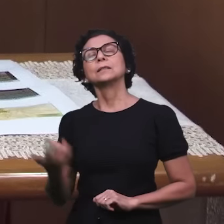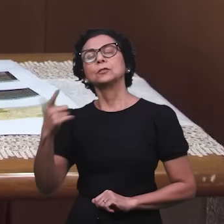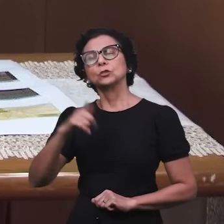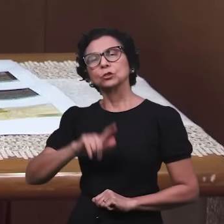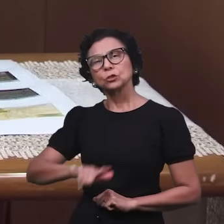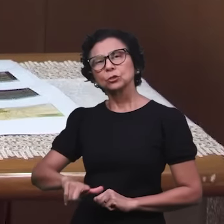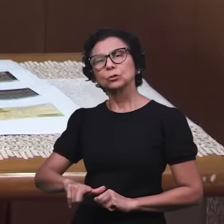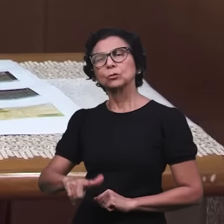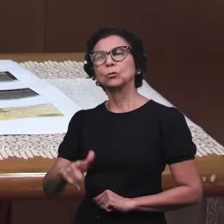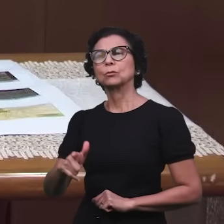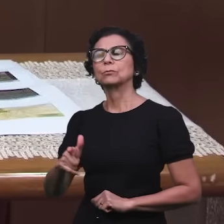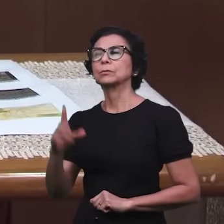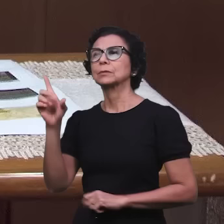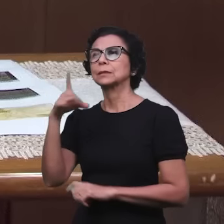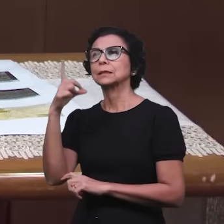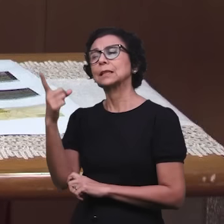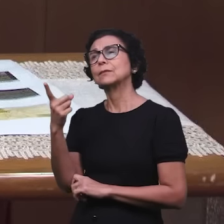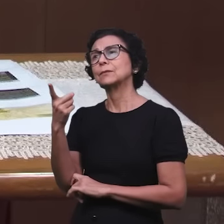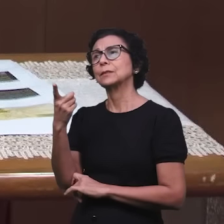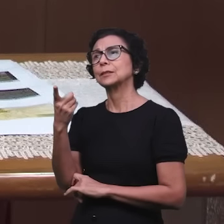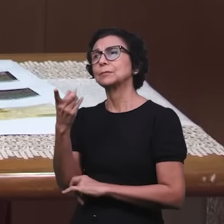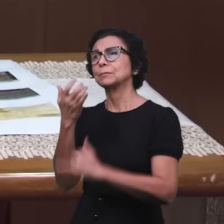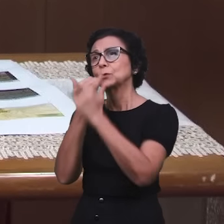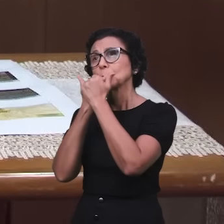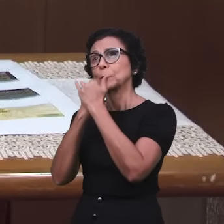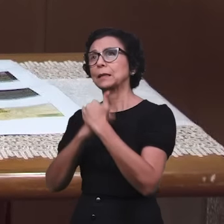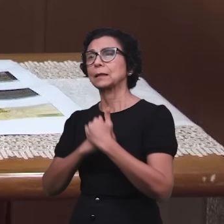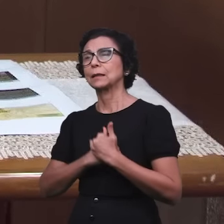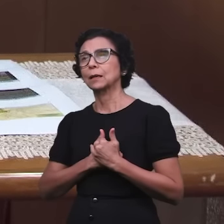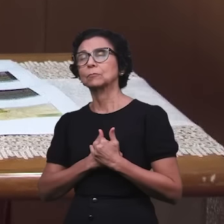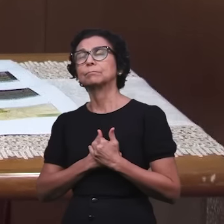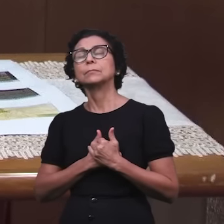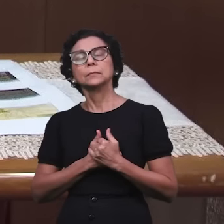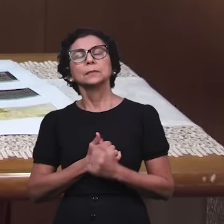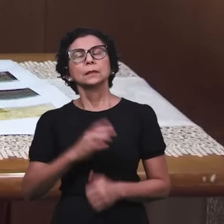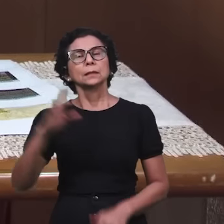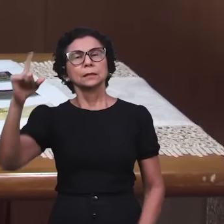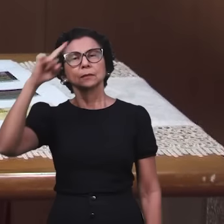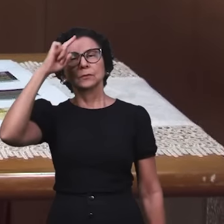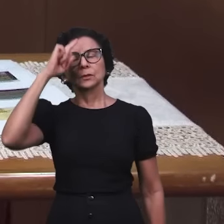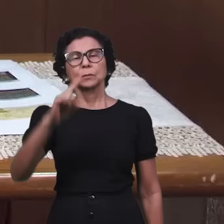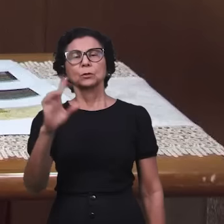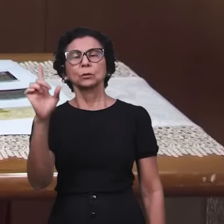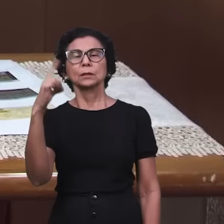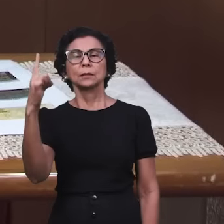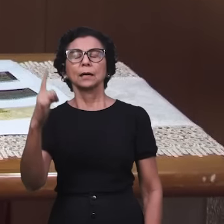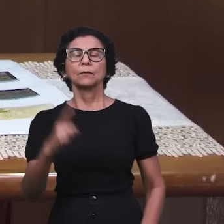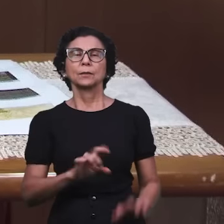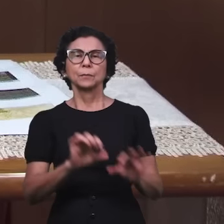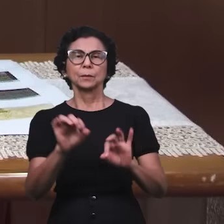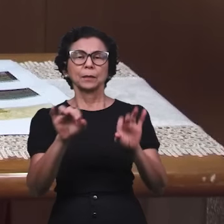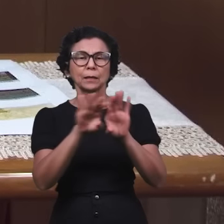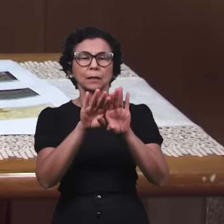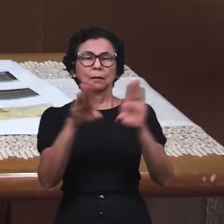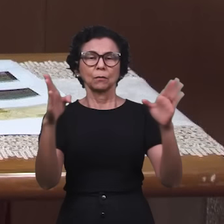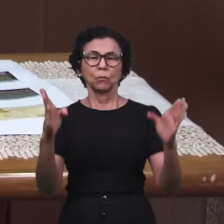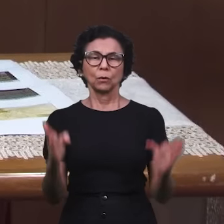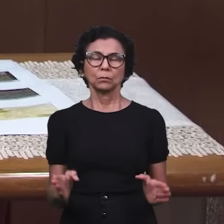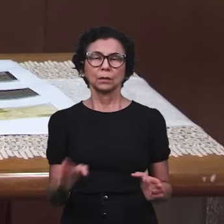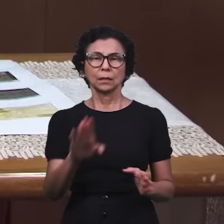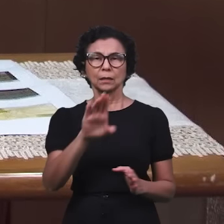aceitou o clamor dele, mandou que ele sacrificasse a Deus, levantasse um altar num lugar chamado a Eira